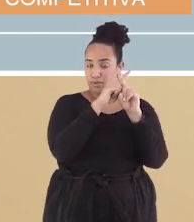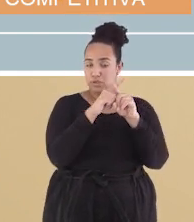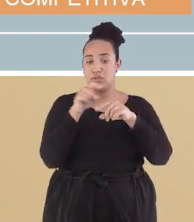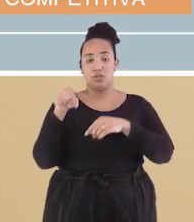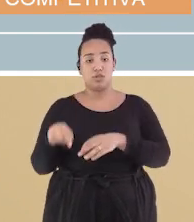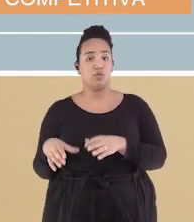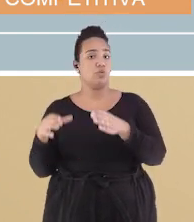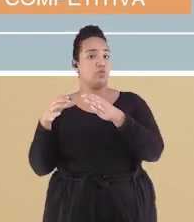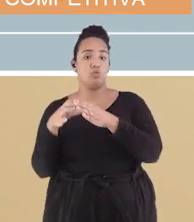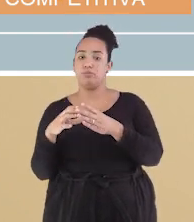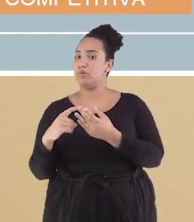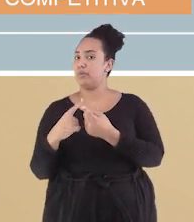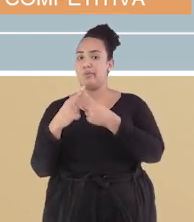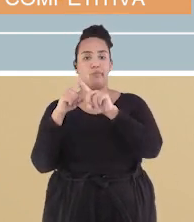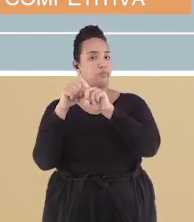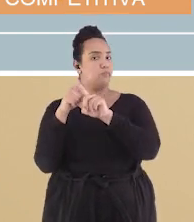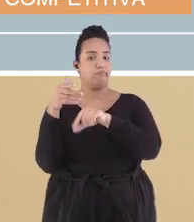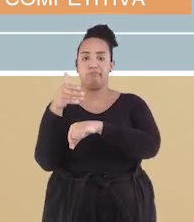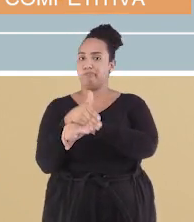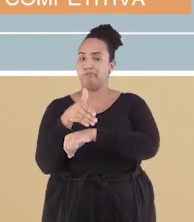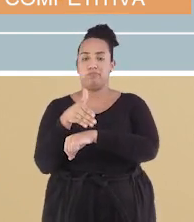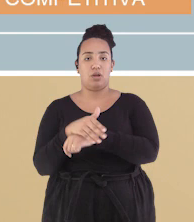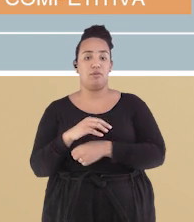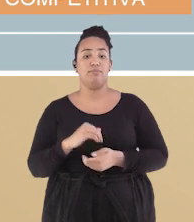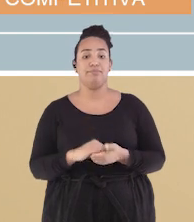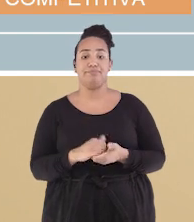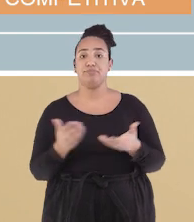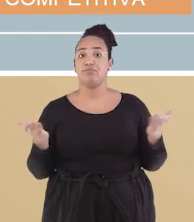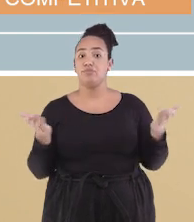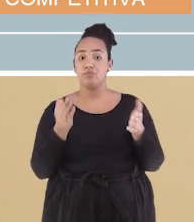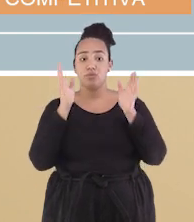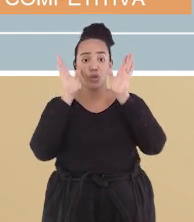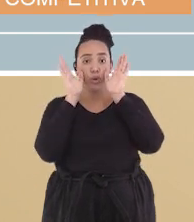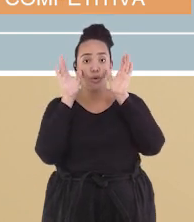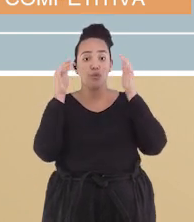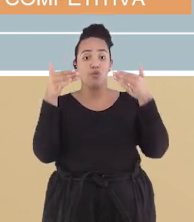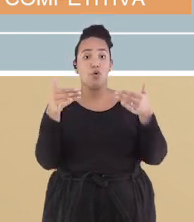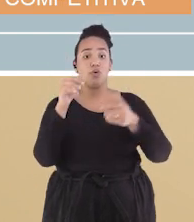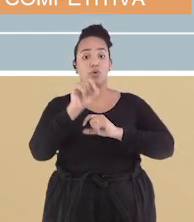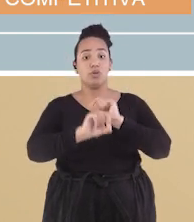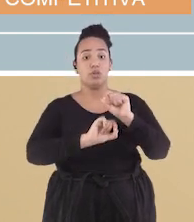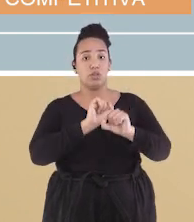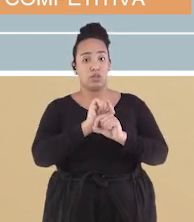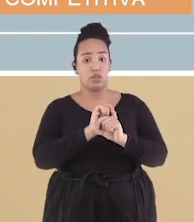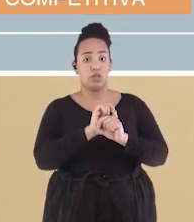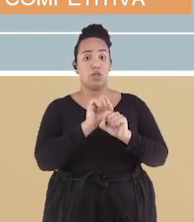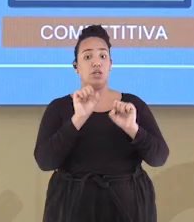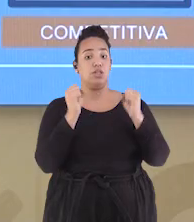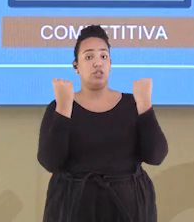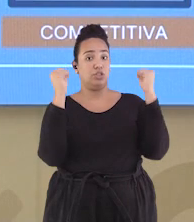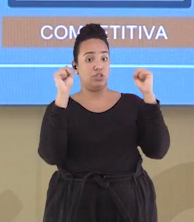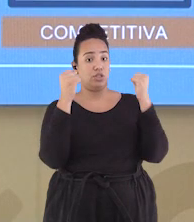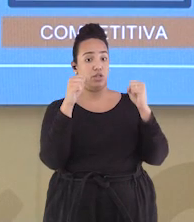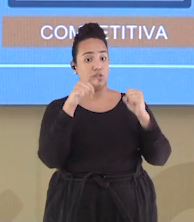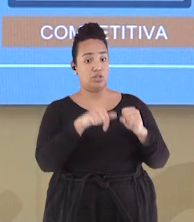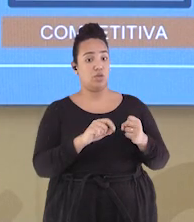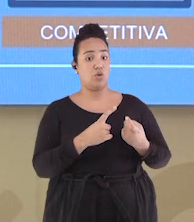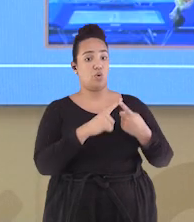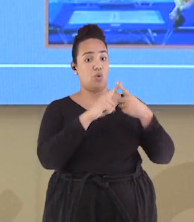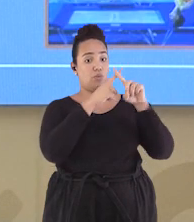não competitiva. Hoje a atenção especial vai para a ginástica competitiva. Entre